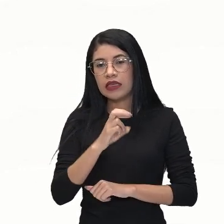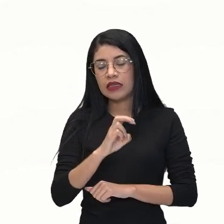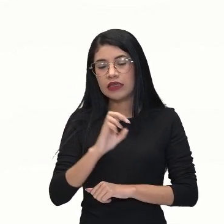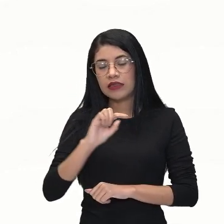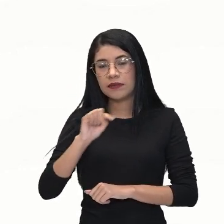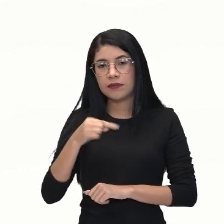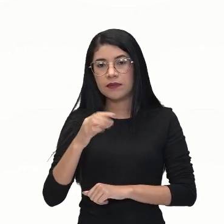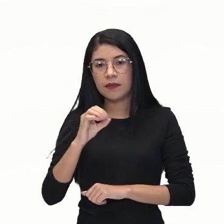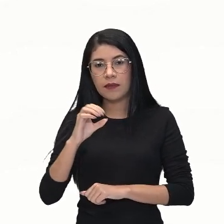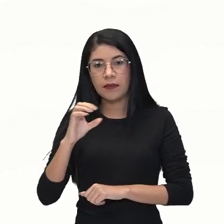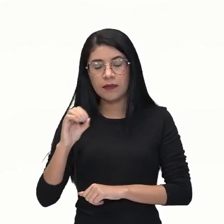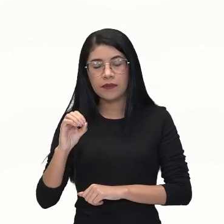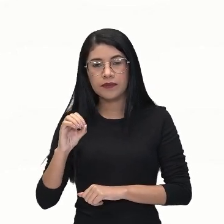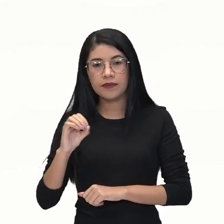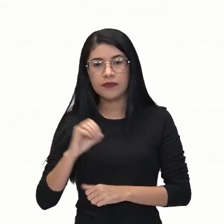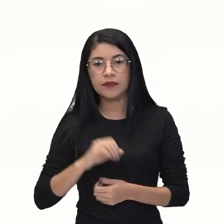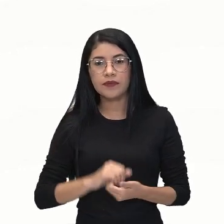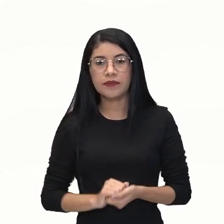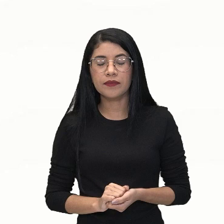mil.